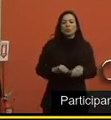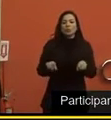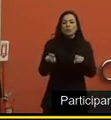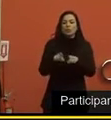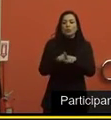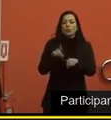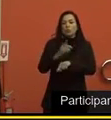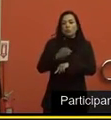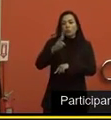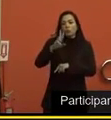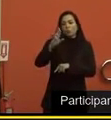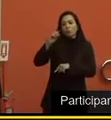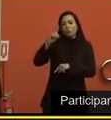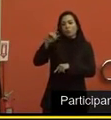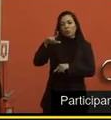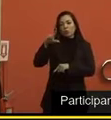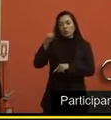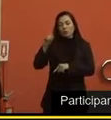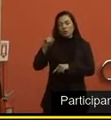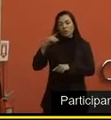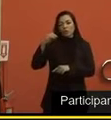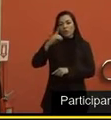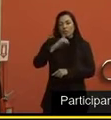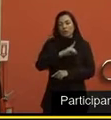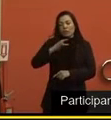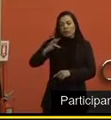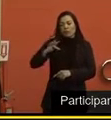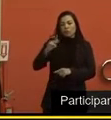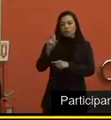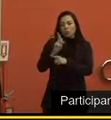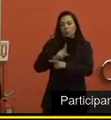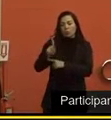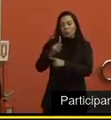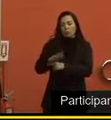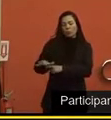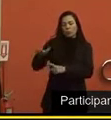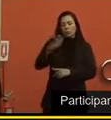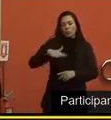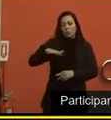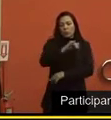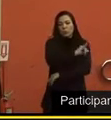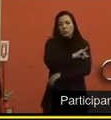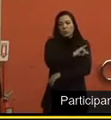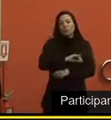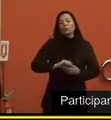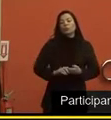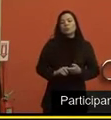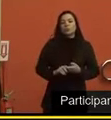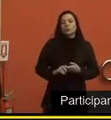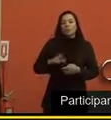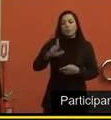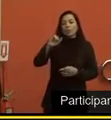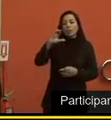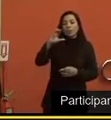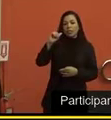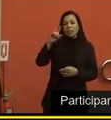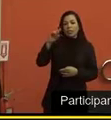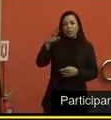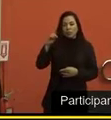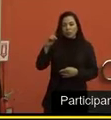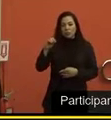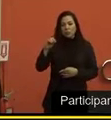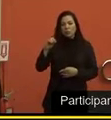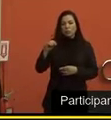Doutor Rodrigo Batista Pacheco, defensor público-geral do Estado do Rio de Janeiro. Doutor Ricardo Ribeiro